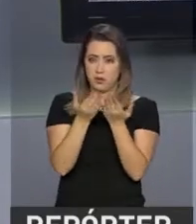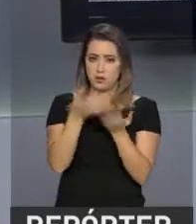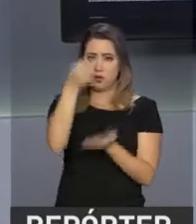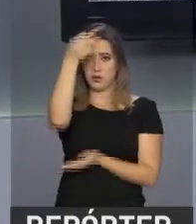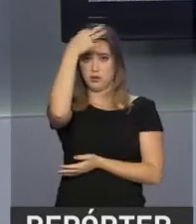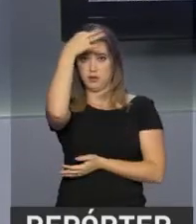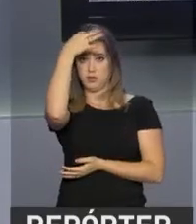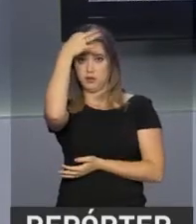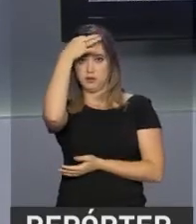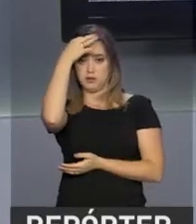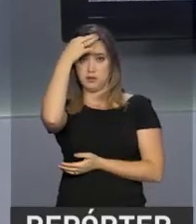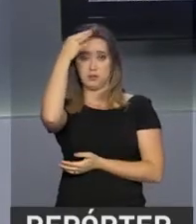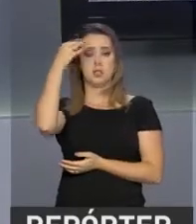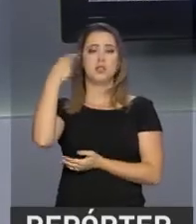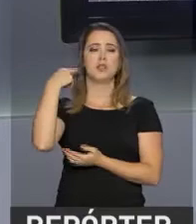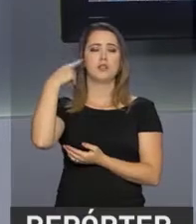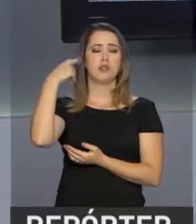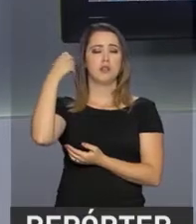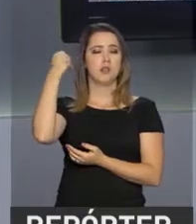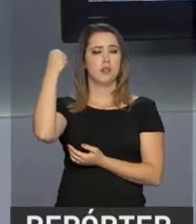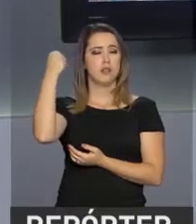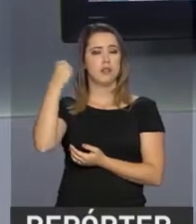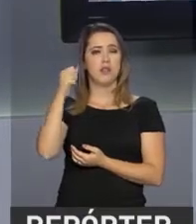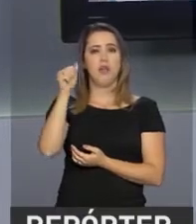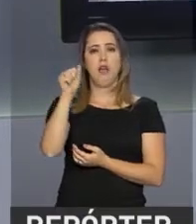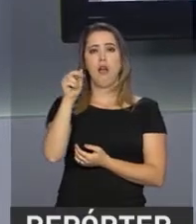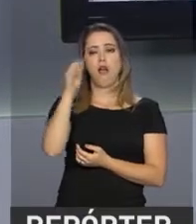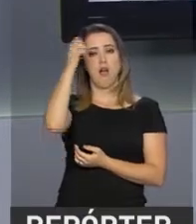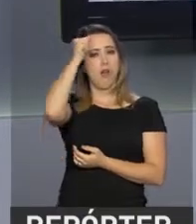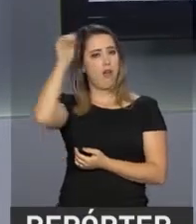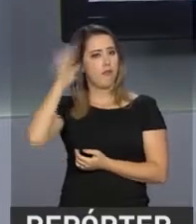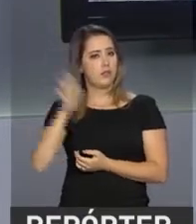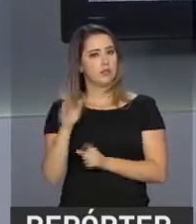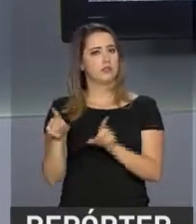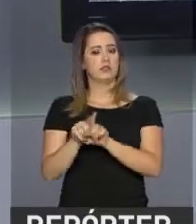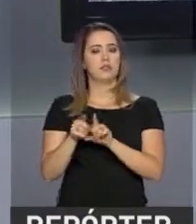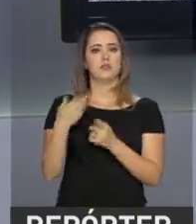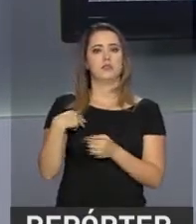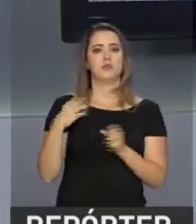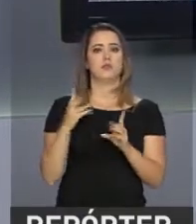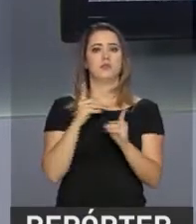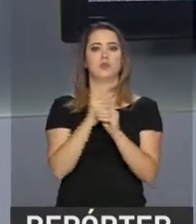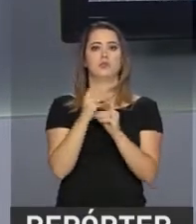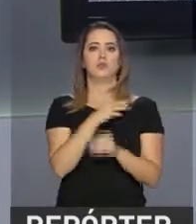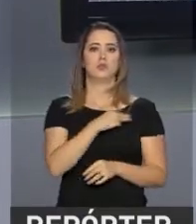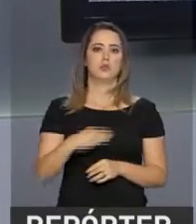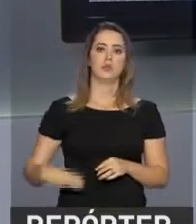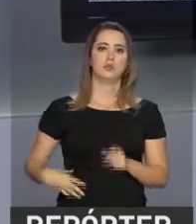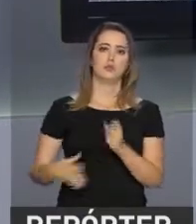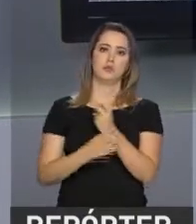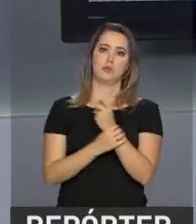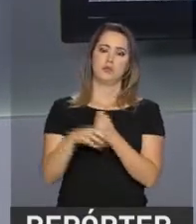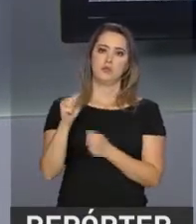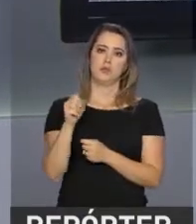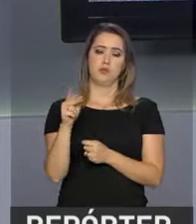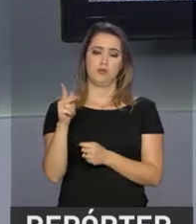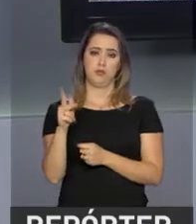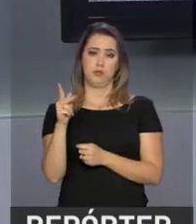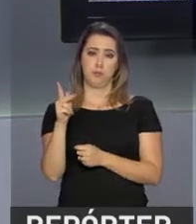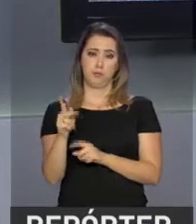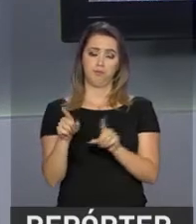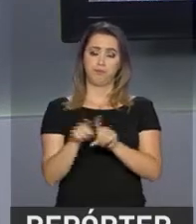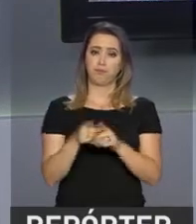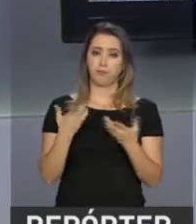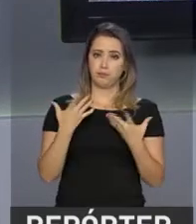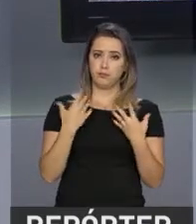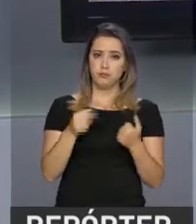matrizes africanas. Esse foi o assunto de encontro entre o ministro da Segurança Pública, Raul Jungmann, e representantes religiosos.